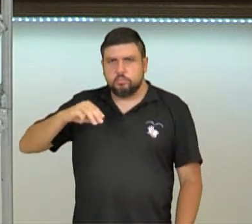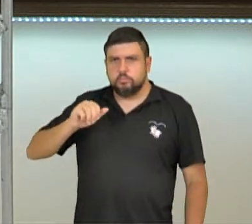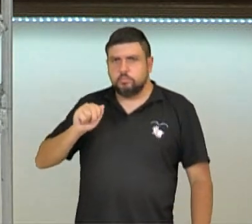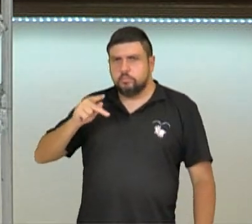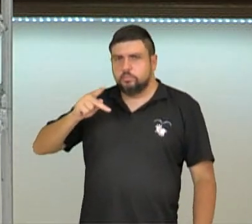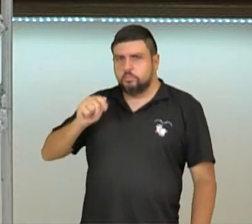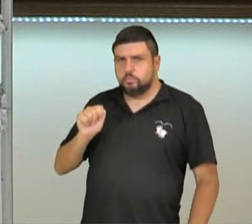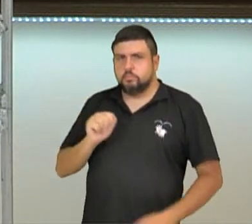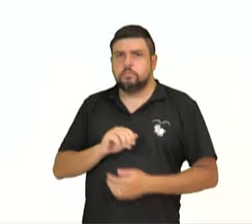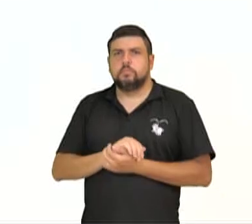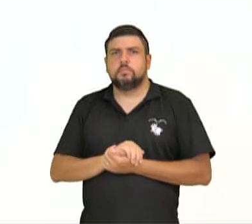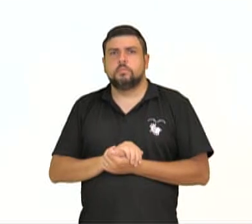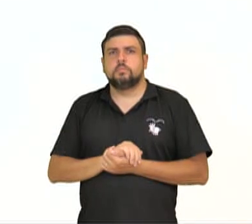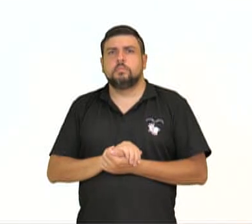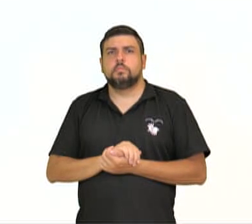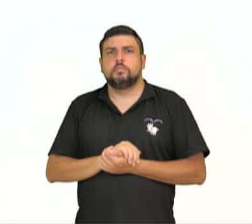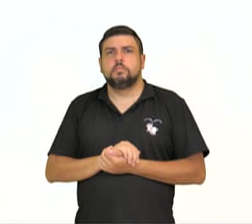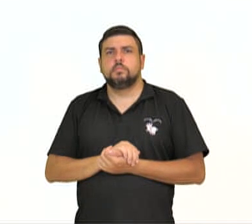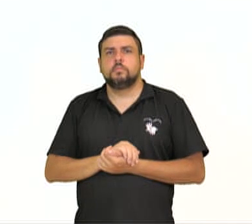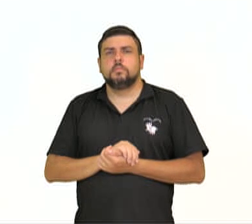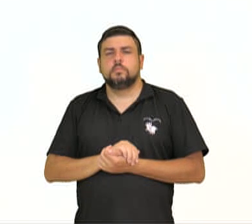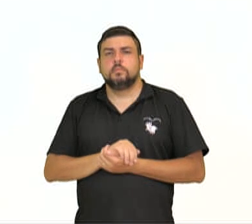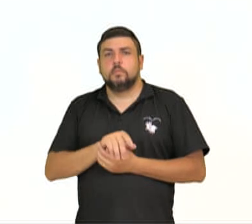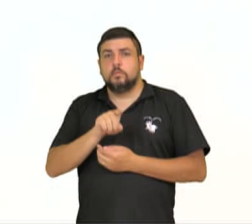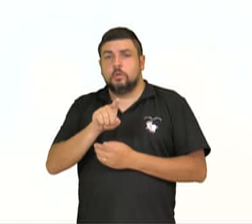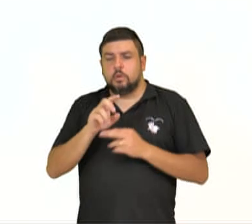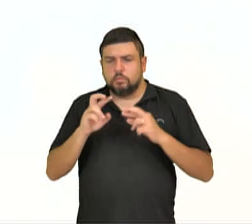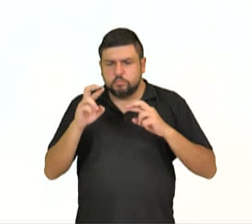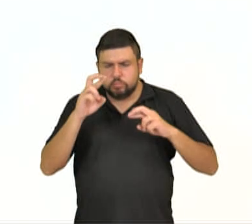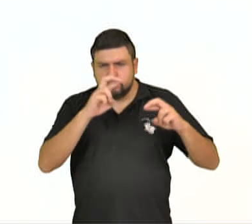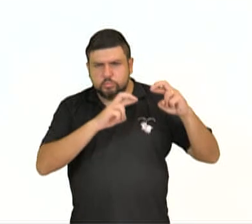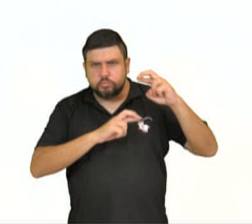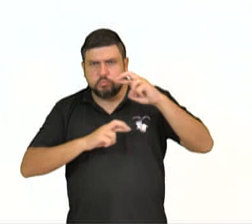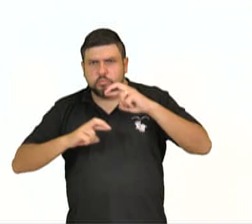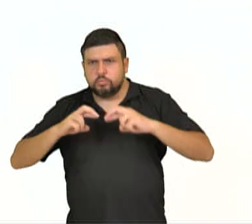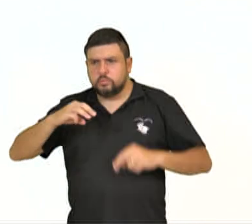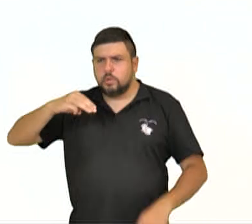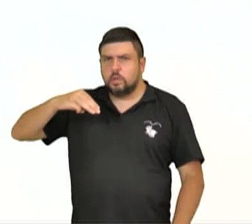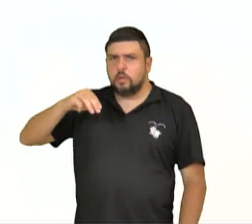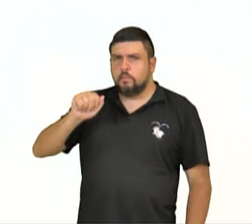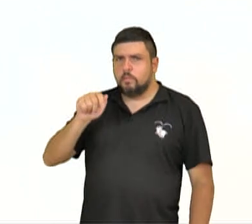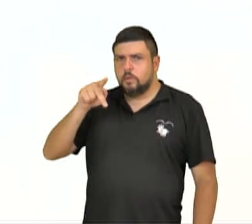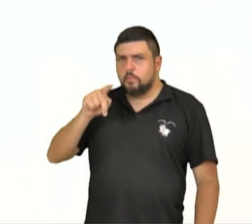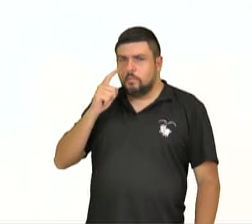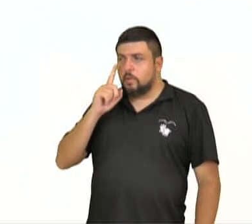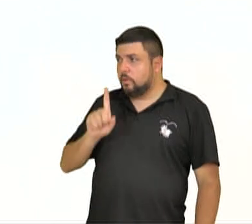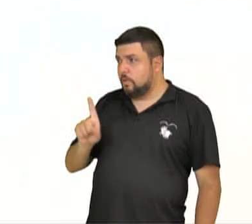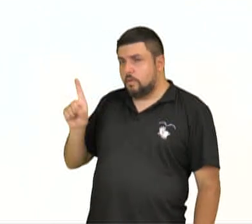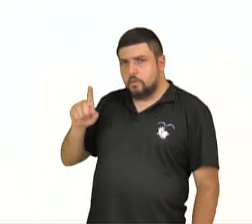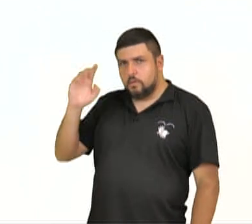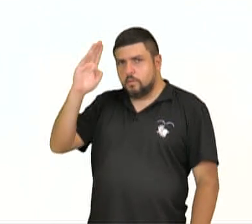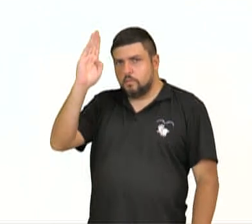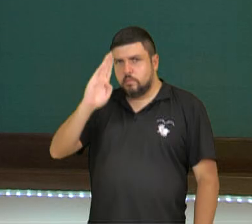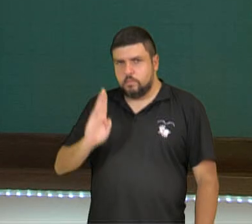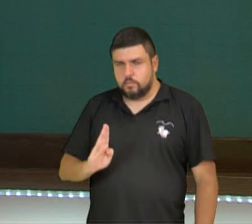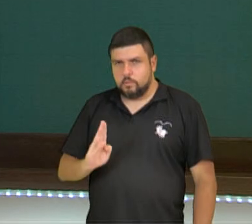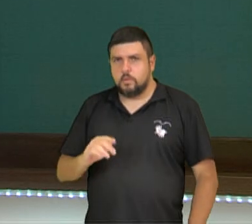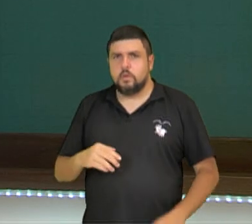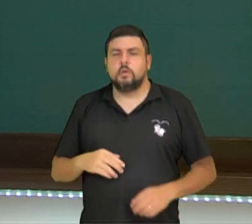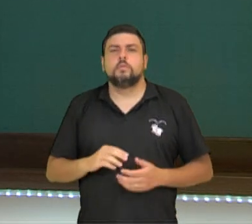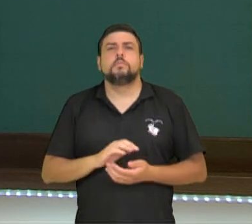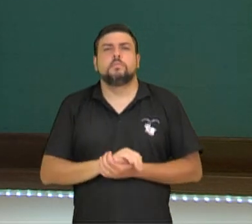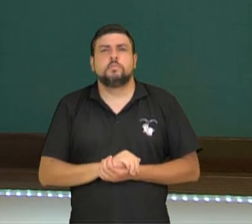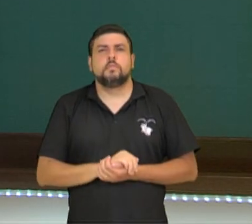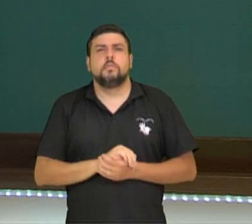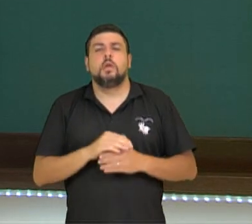a perguntinha era, observando o mapa de bacias hidrográficas aqui do território brasileiro. Então nós temos que saber onde